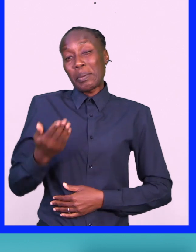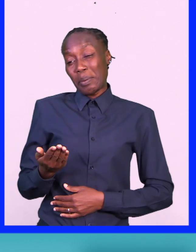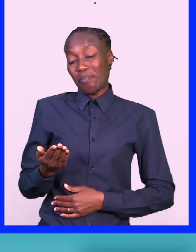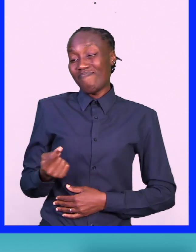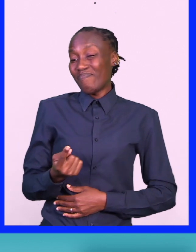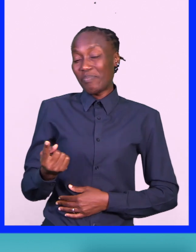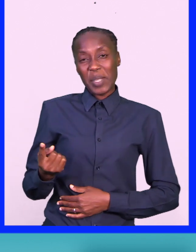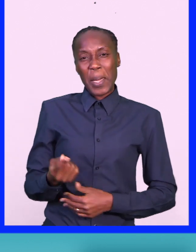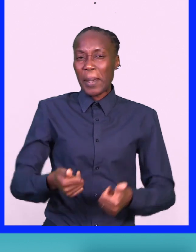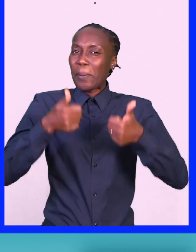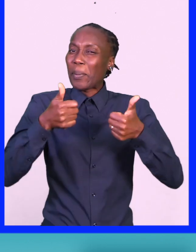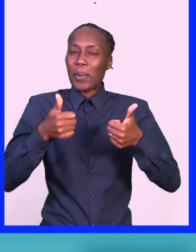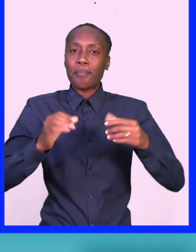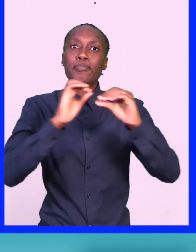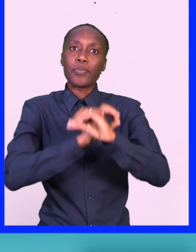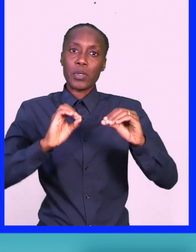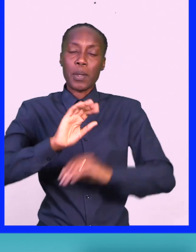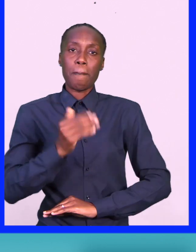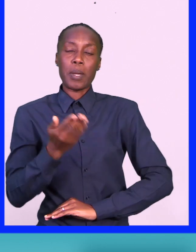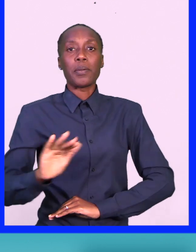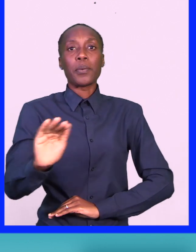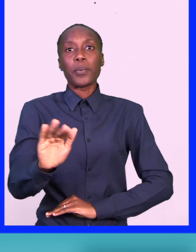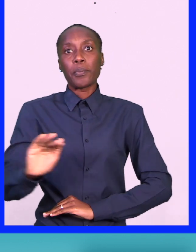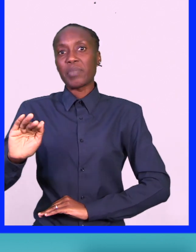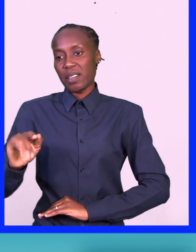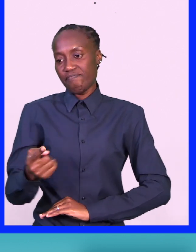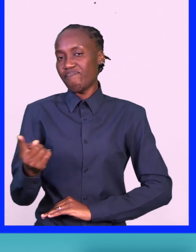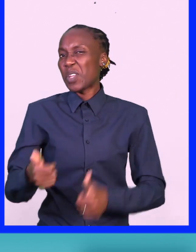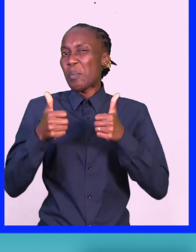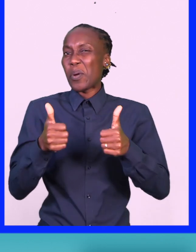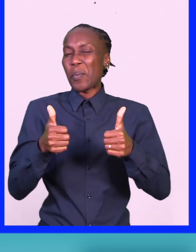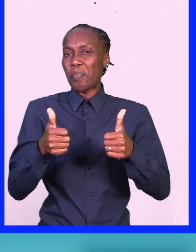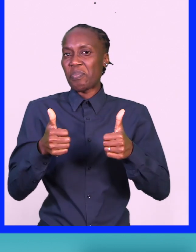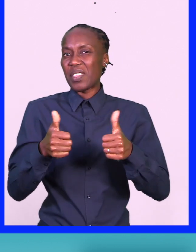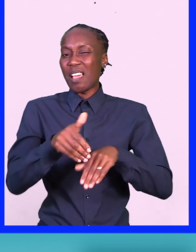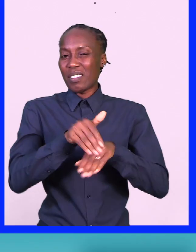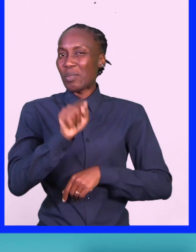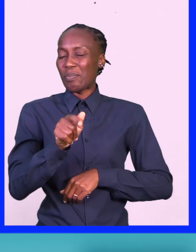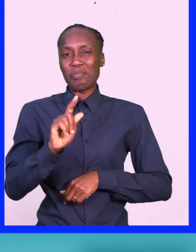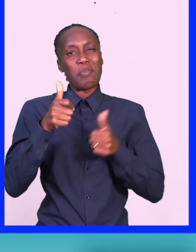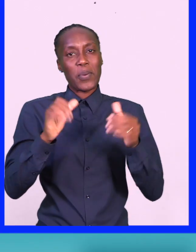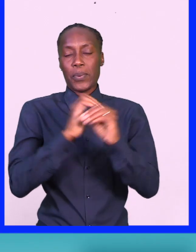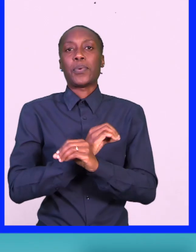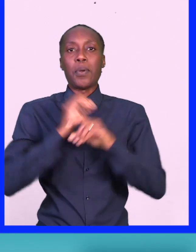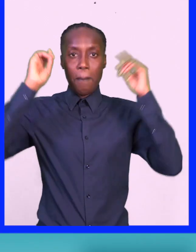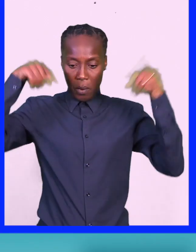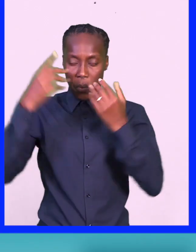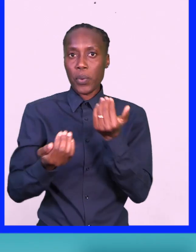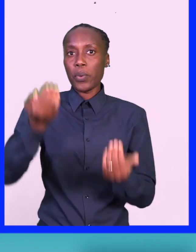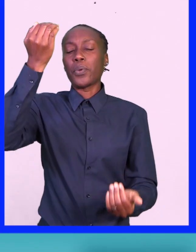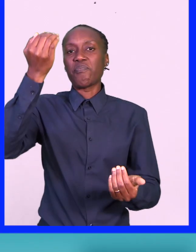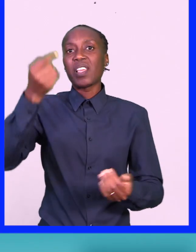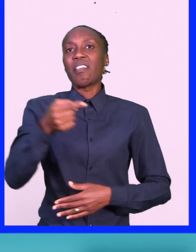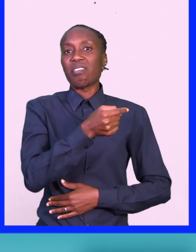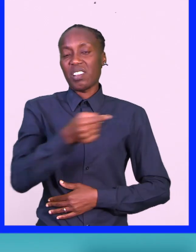Eu acho que não seria bom para a comunidade, né, em si, haver